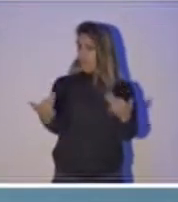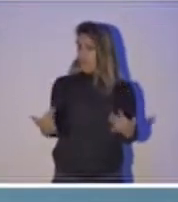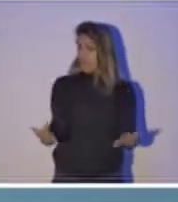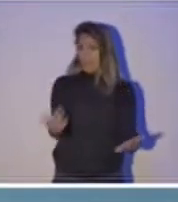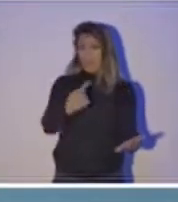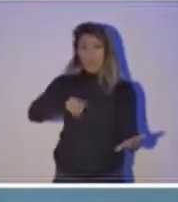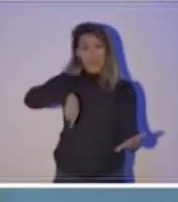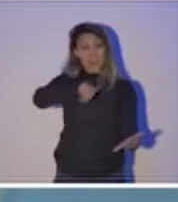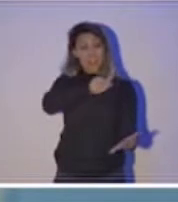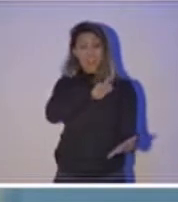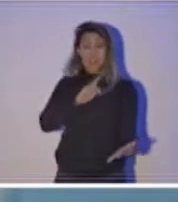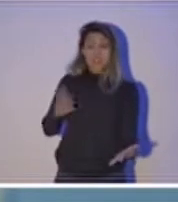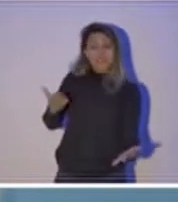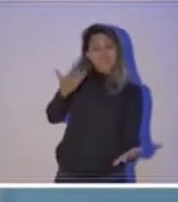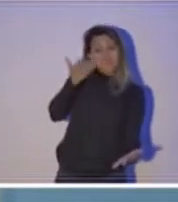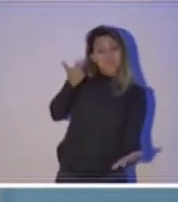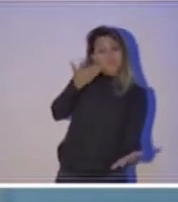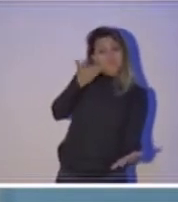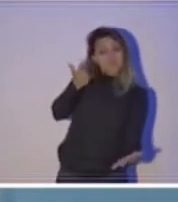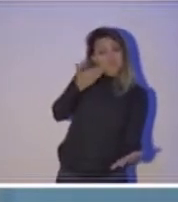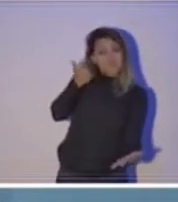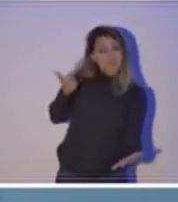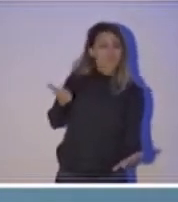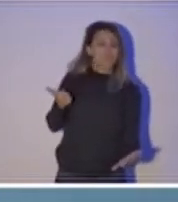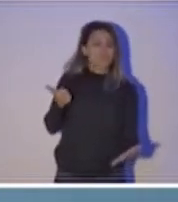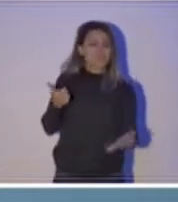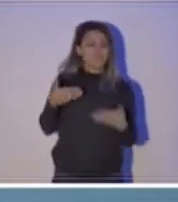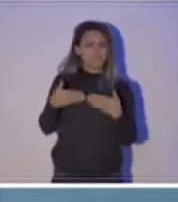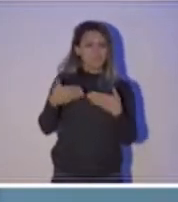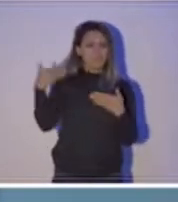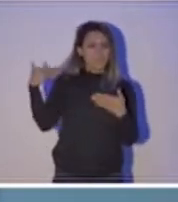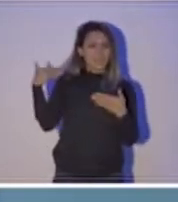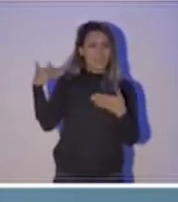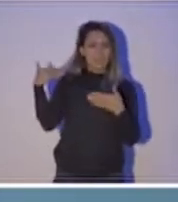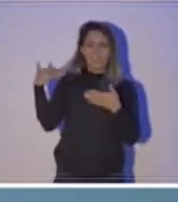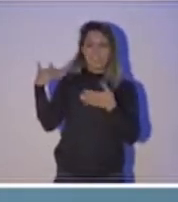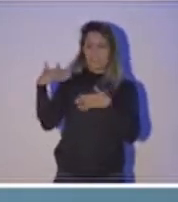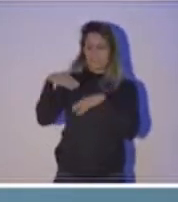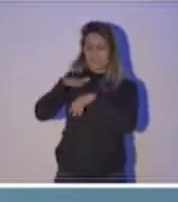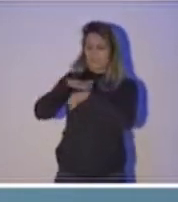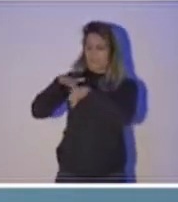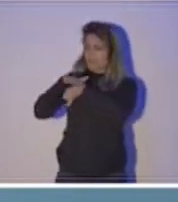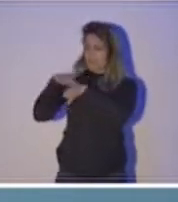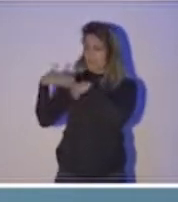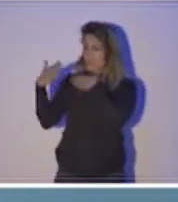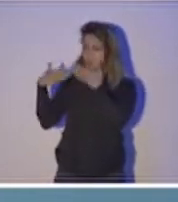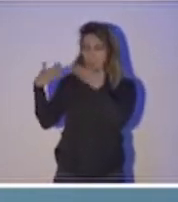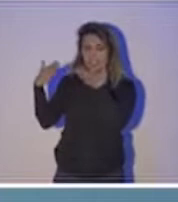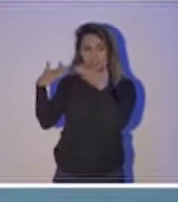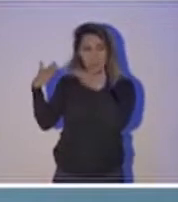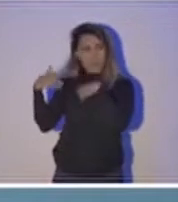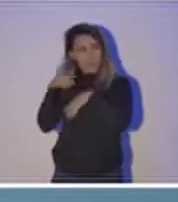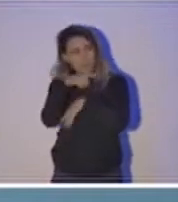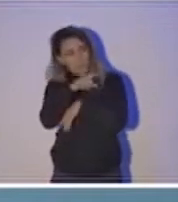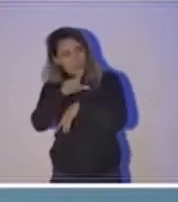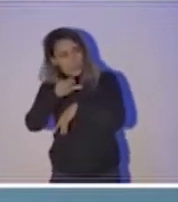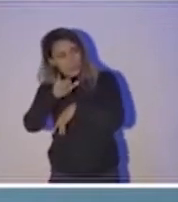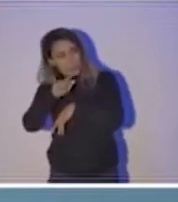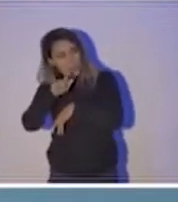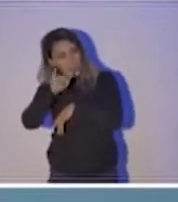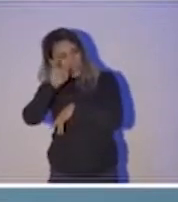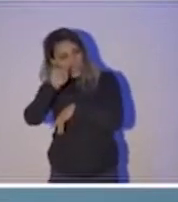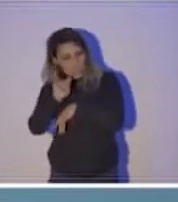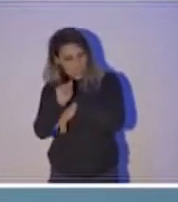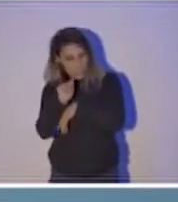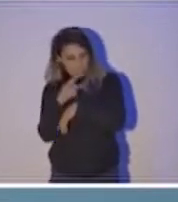ouvir deles antes. A gente fez uma conversa e eu queria muito agradecer a Lígia, que está aqui bem na frente e ajudou a gente a costurar essa conversa